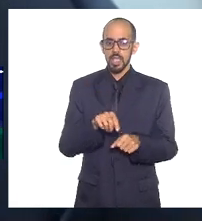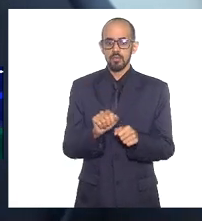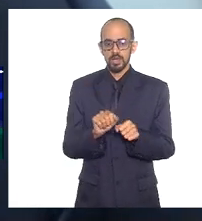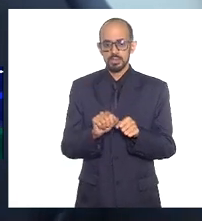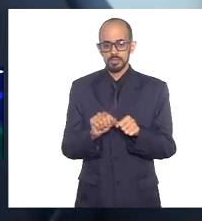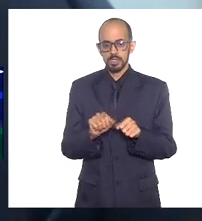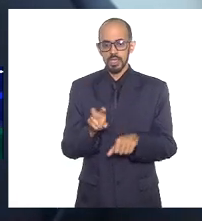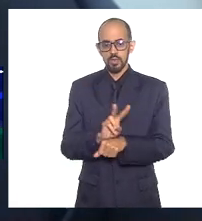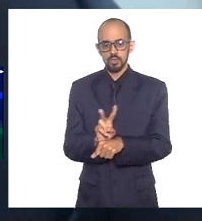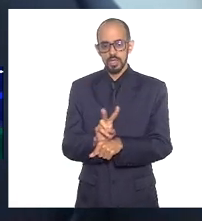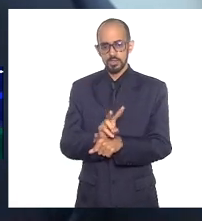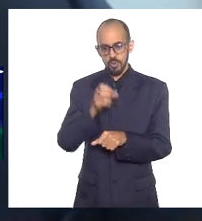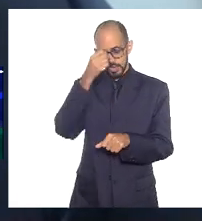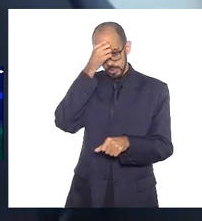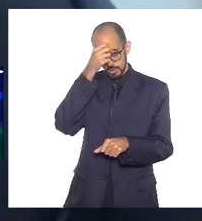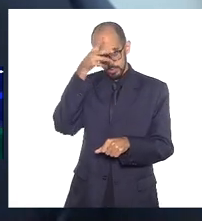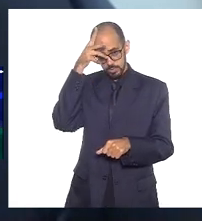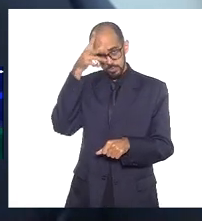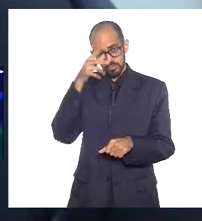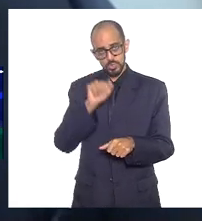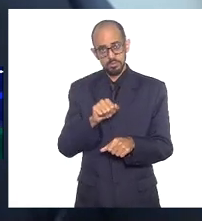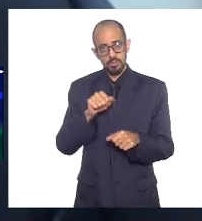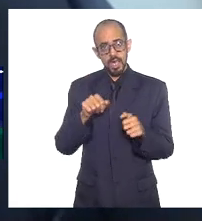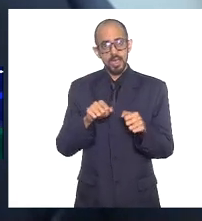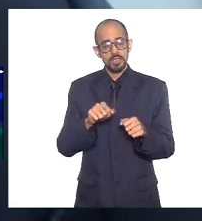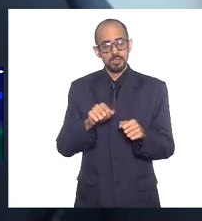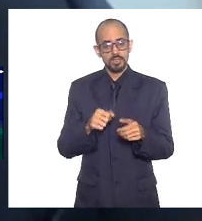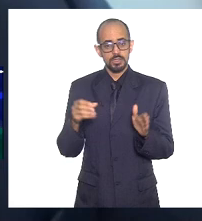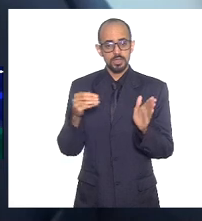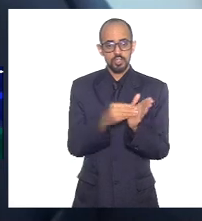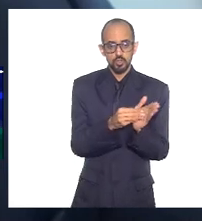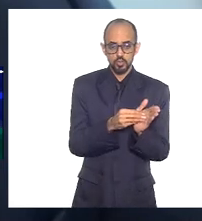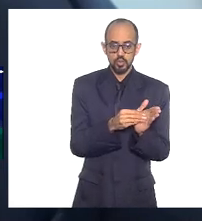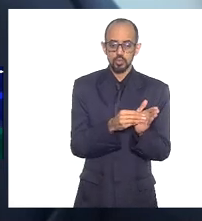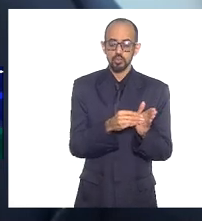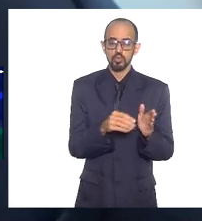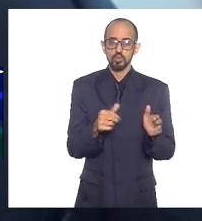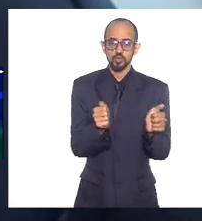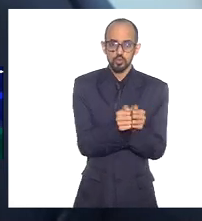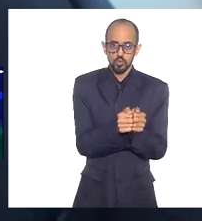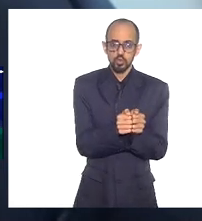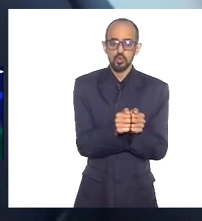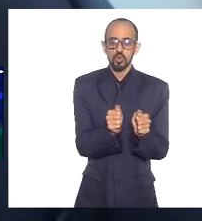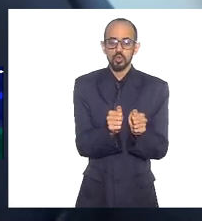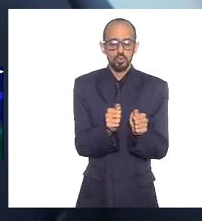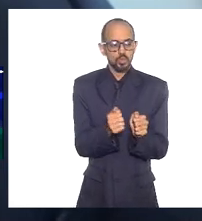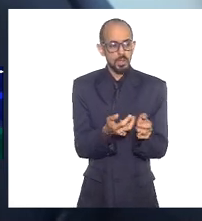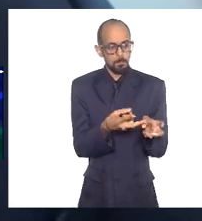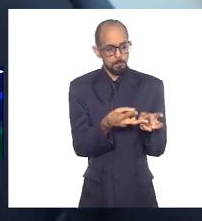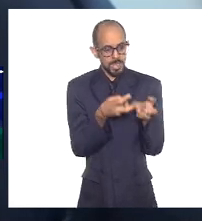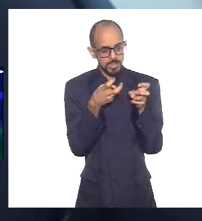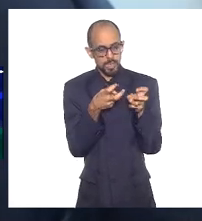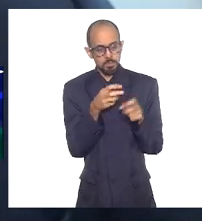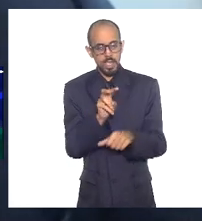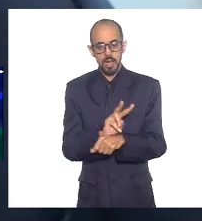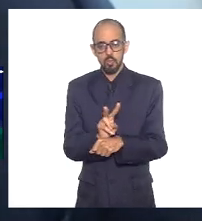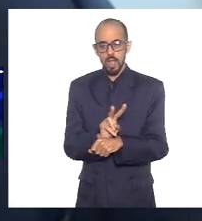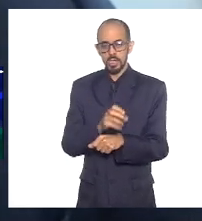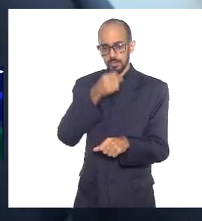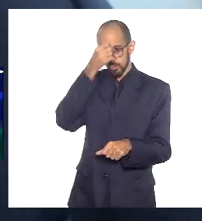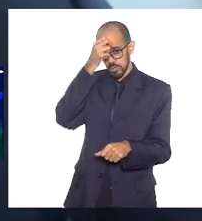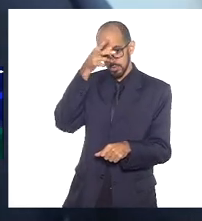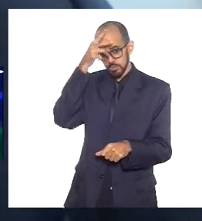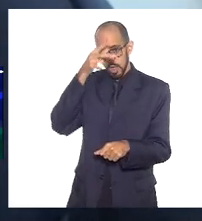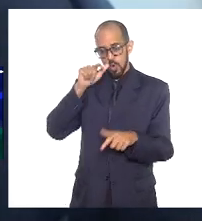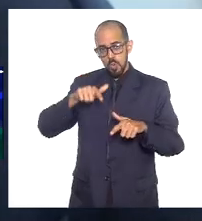efetivamente, no disposto constitucional e passar, efetivamente, a encarar a guarda municipal como uma força de segurança